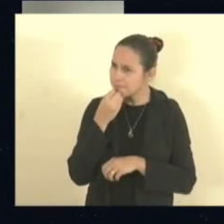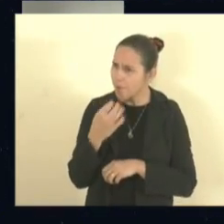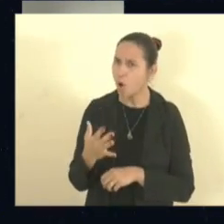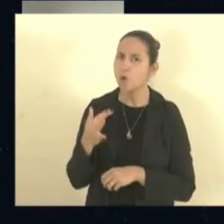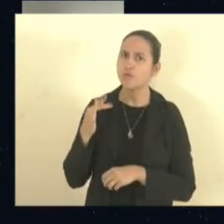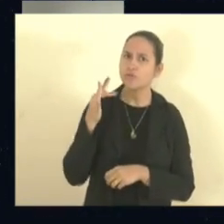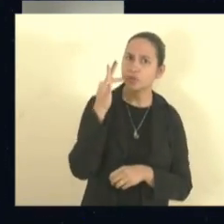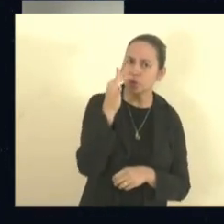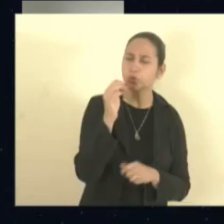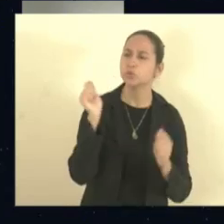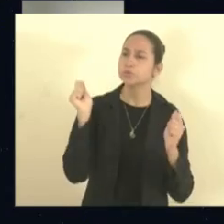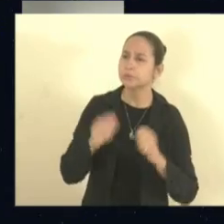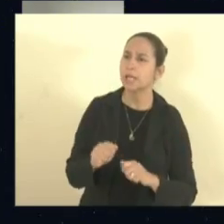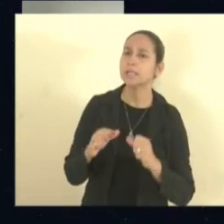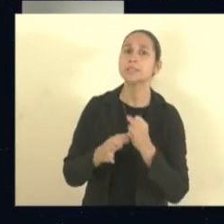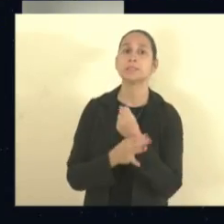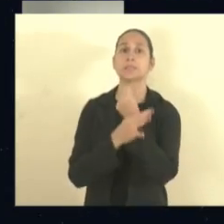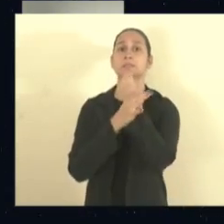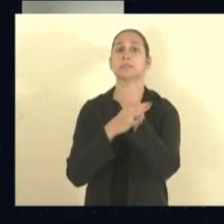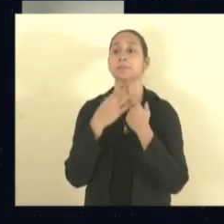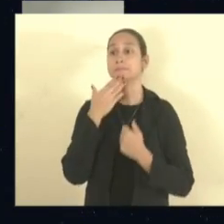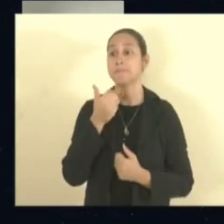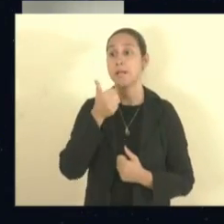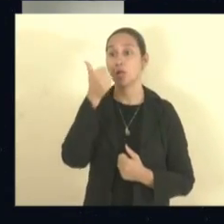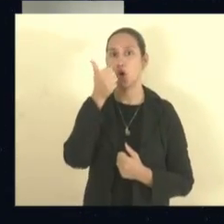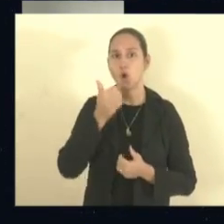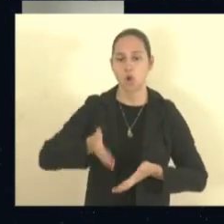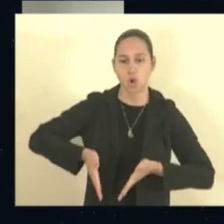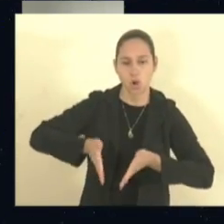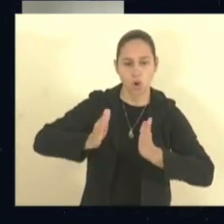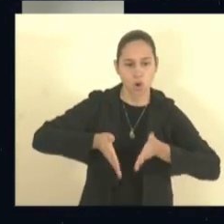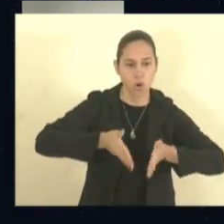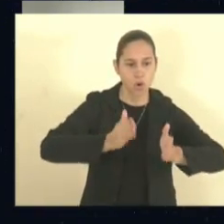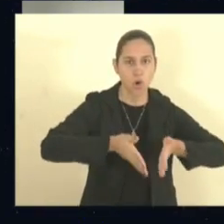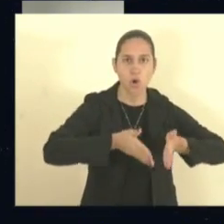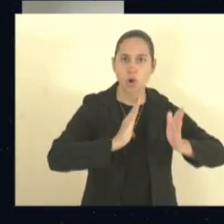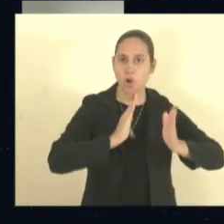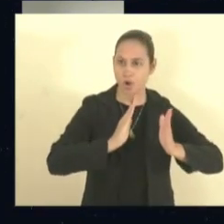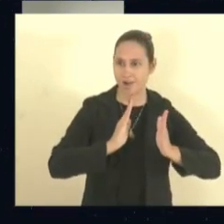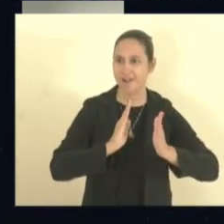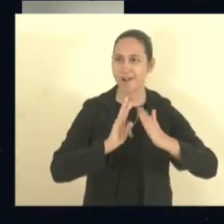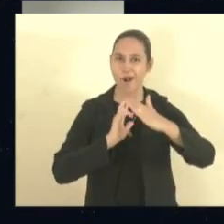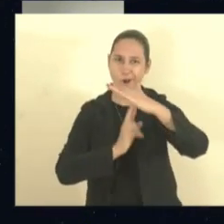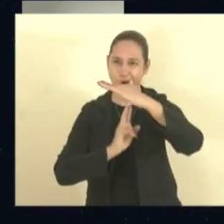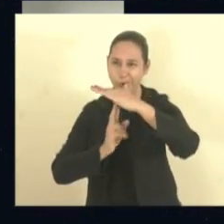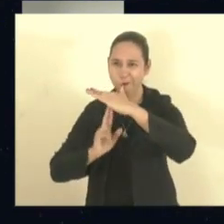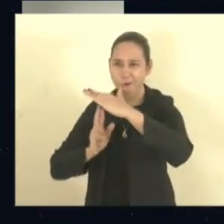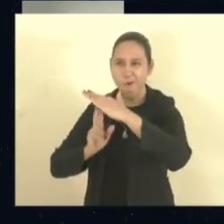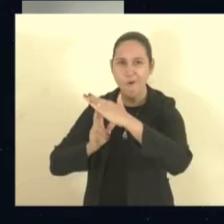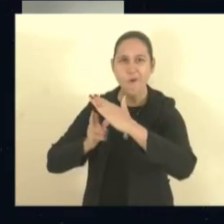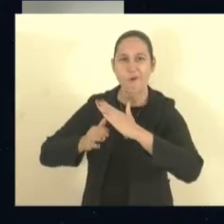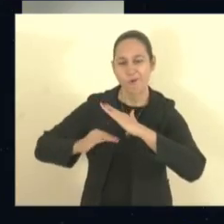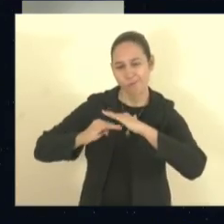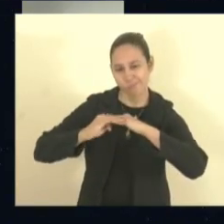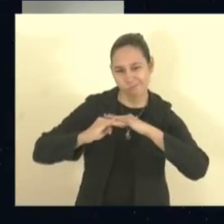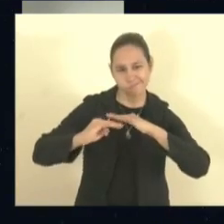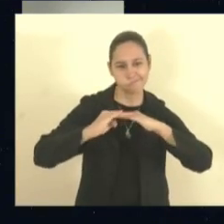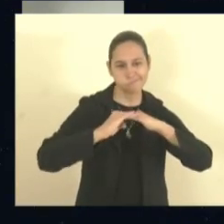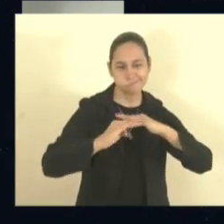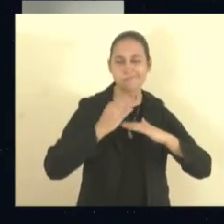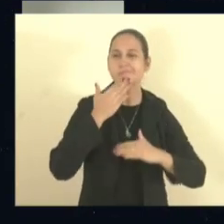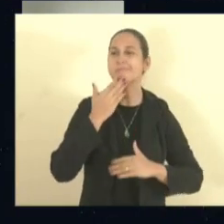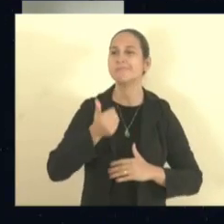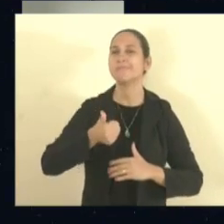dar mais segurança aos capixabas quando está percorrendo